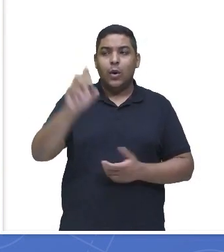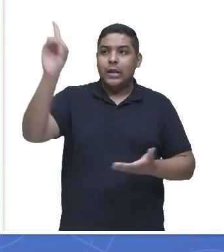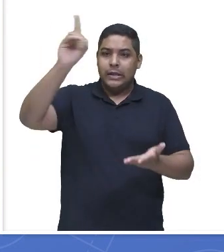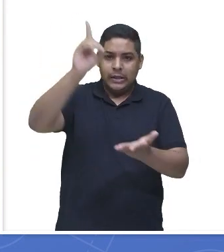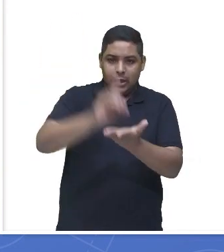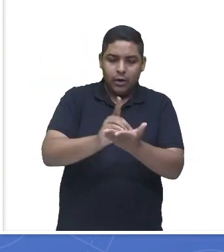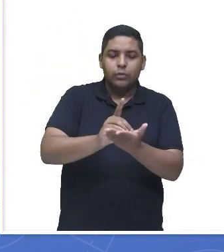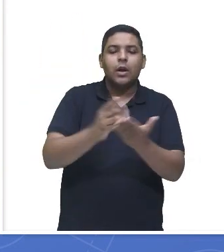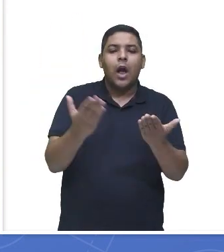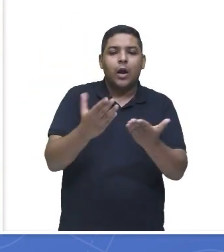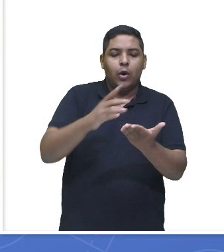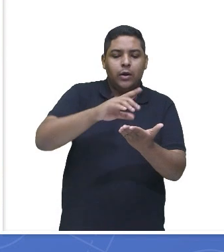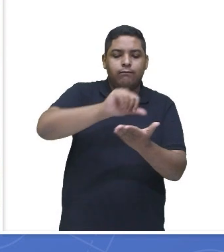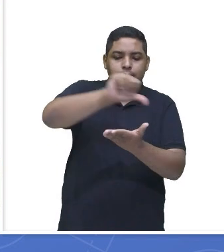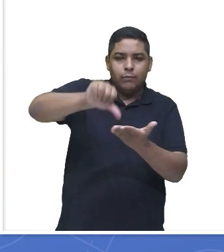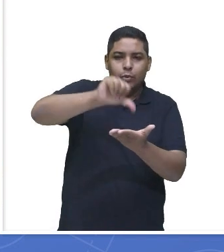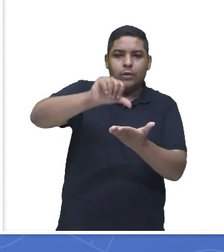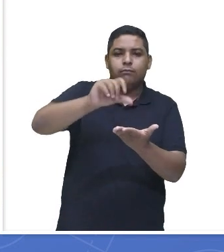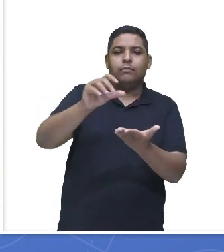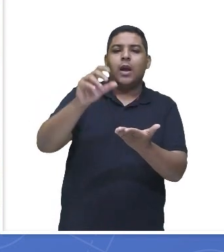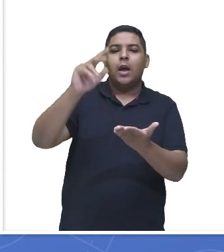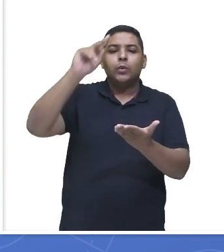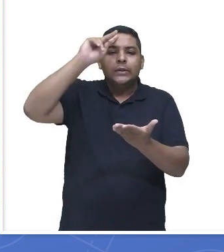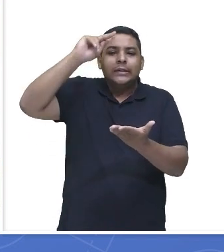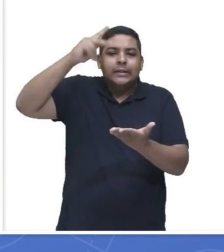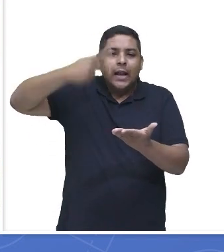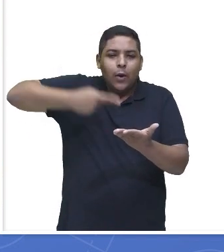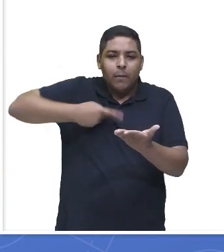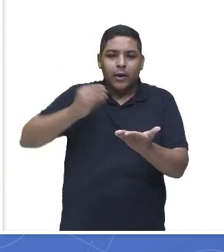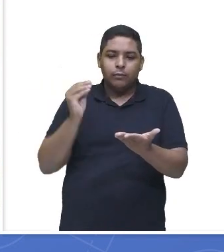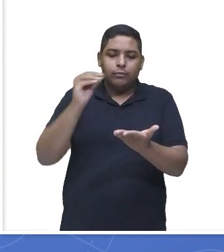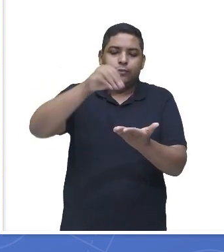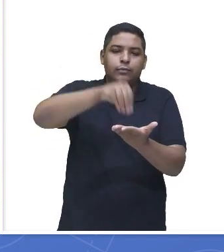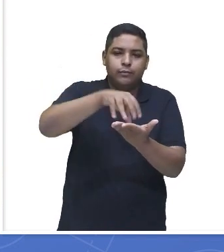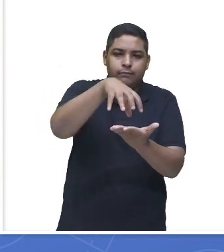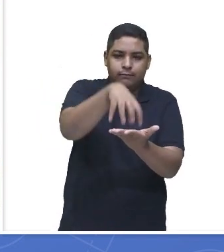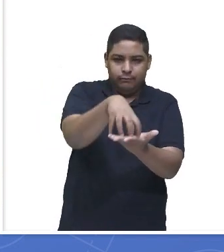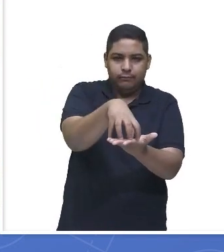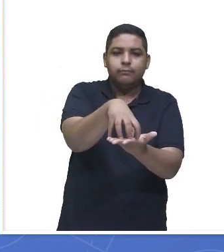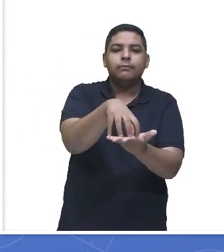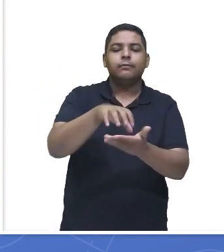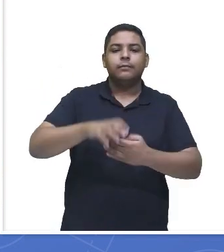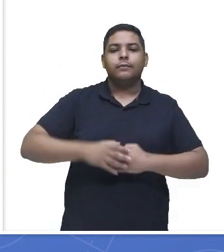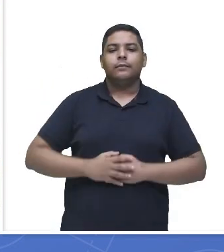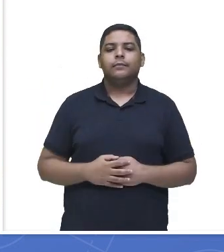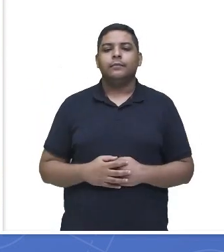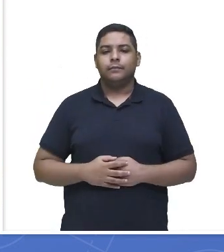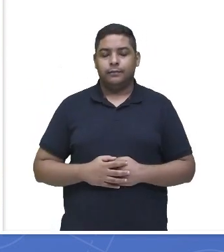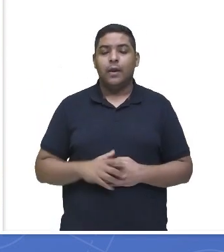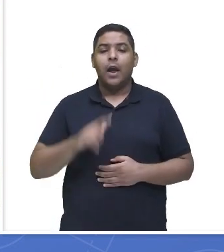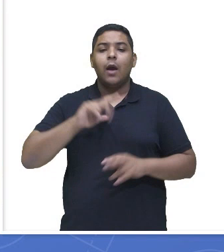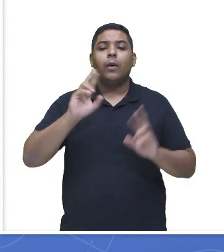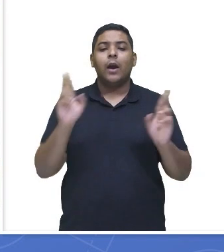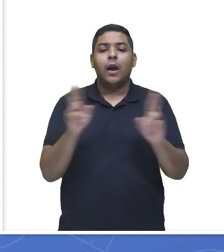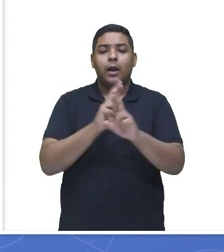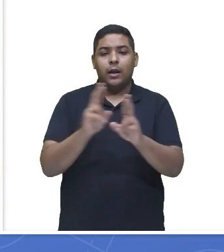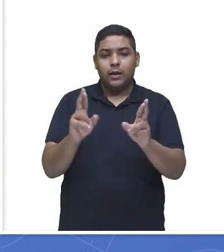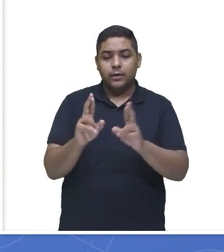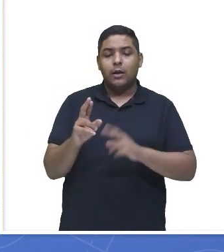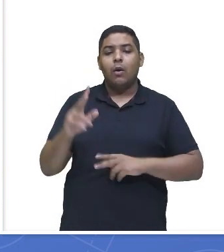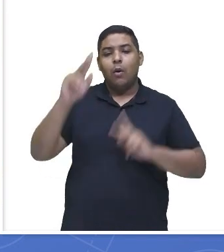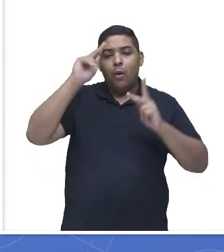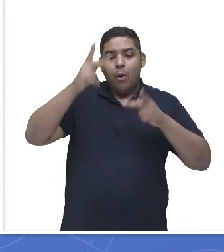É justamente isso aí, o pensamento medieval era fundamentado na fé e nas relações entre os homens e Deus. E agora vamos